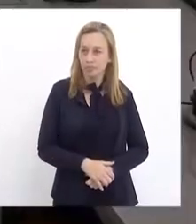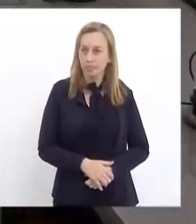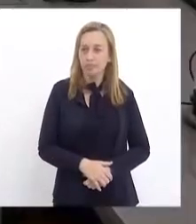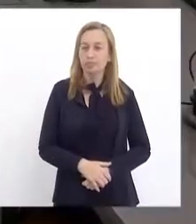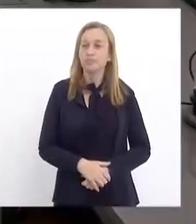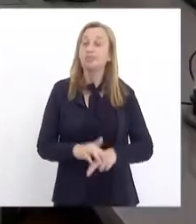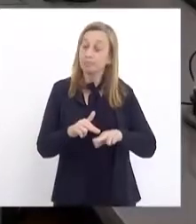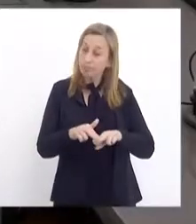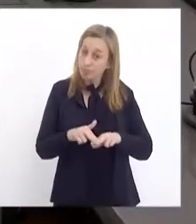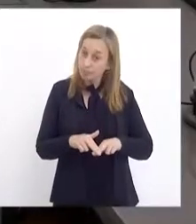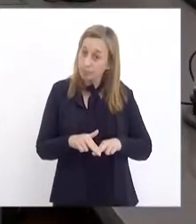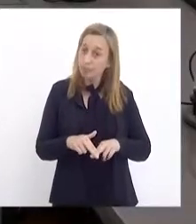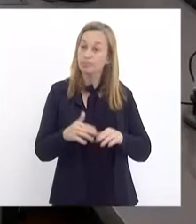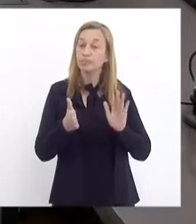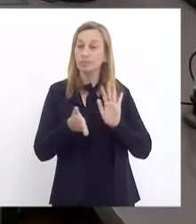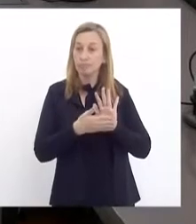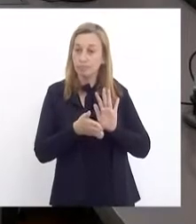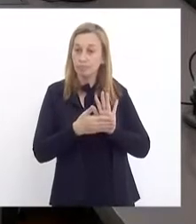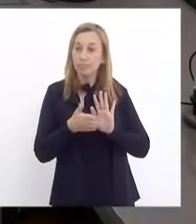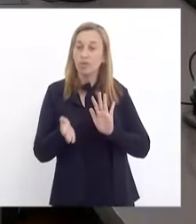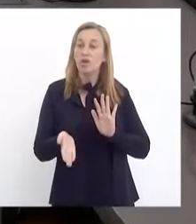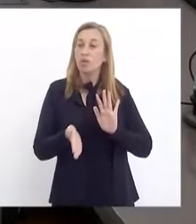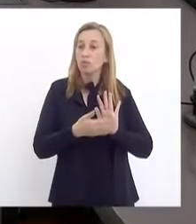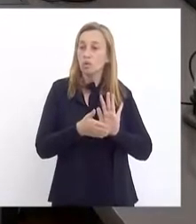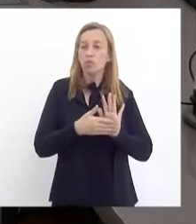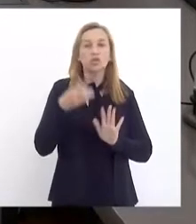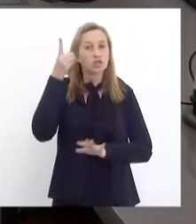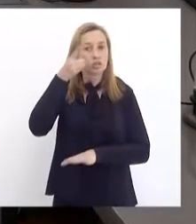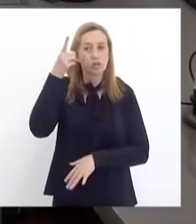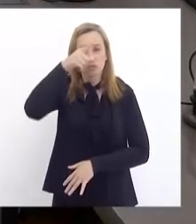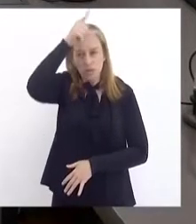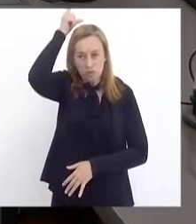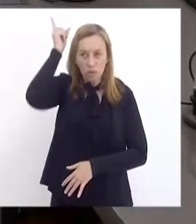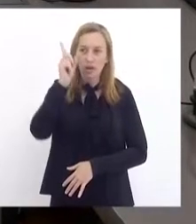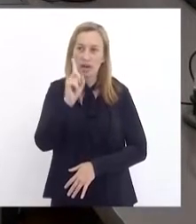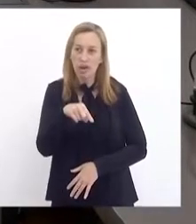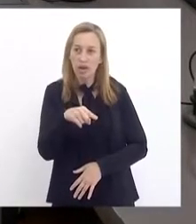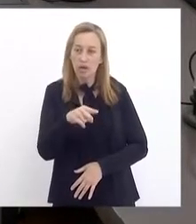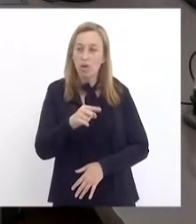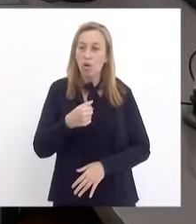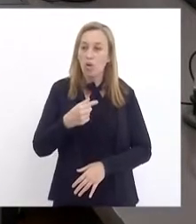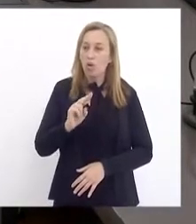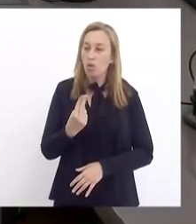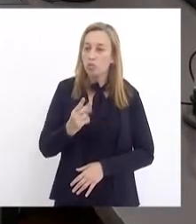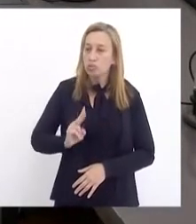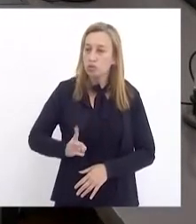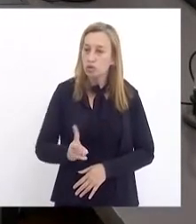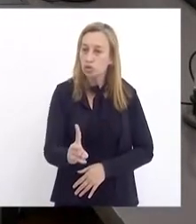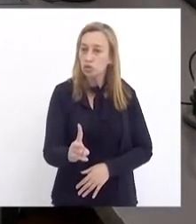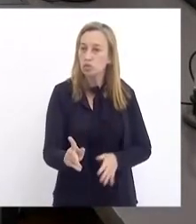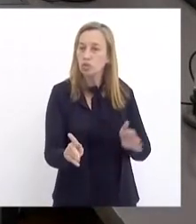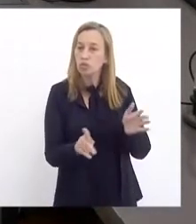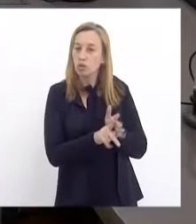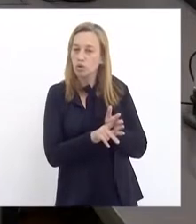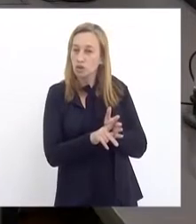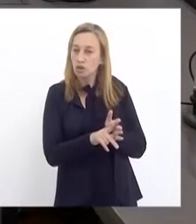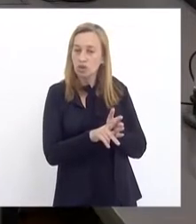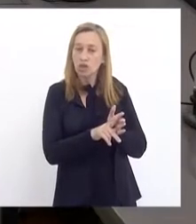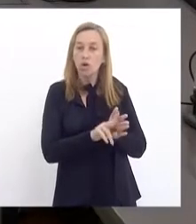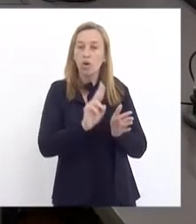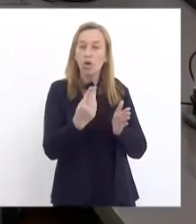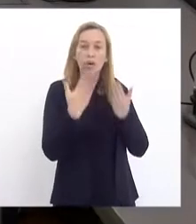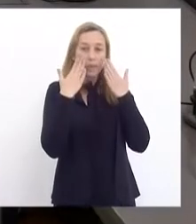Por isso que eu fiz a proposta. Como a proposta do deputado Luiz Paulo era ou mantém este projeto ou Vossa Excelência apresenta um